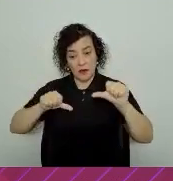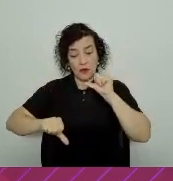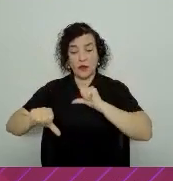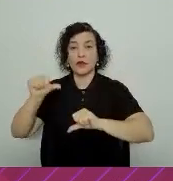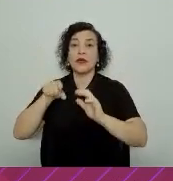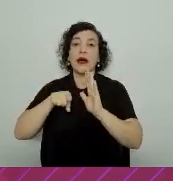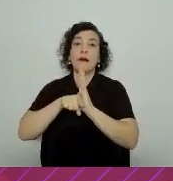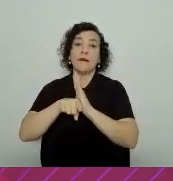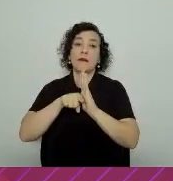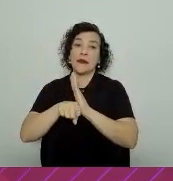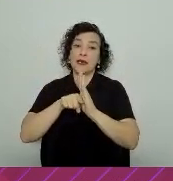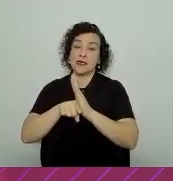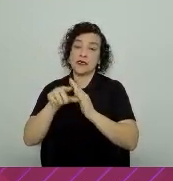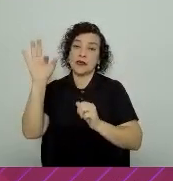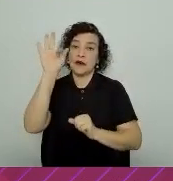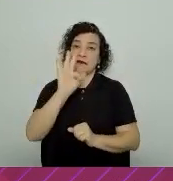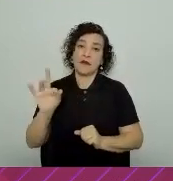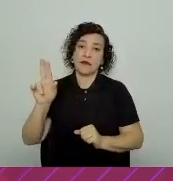USP recente